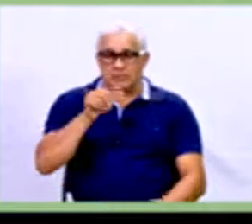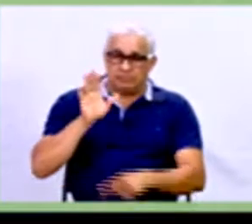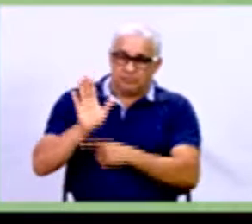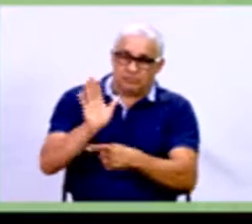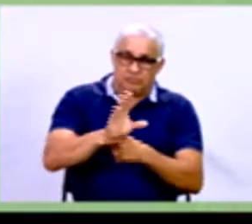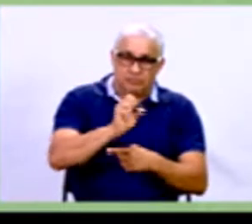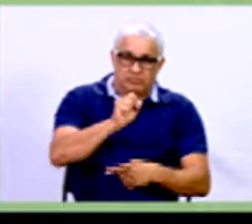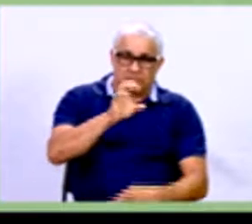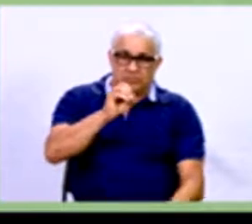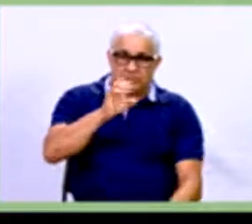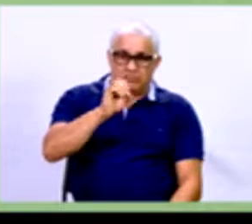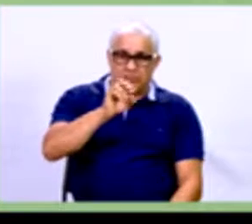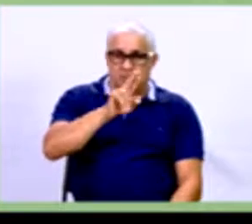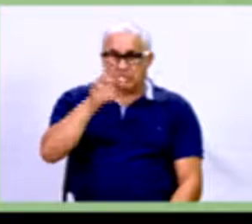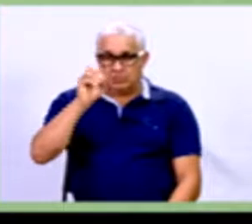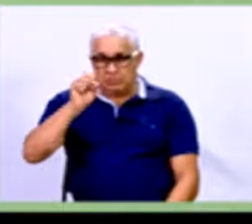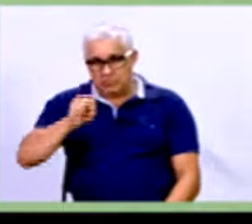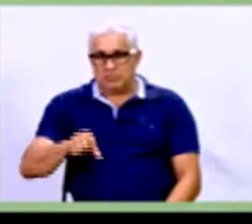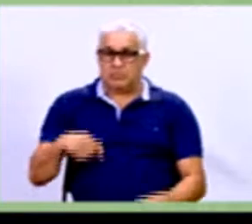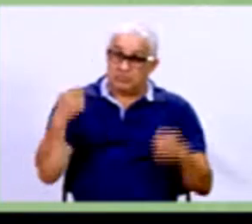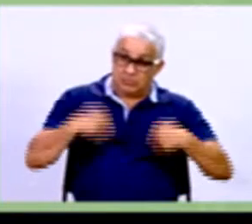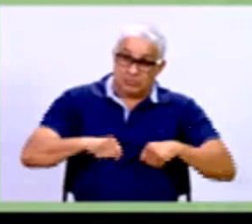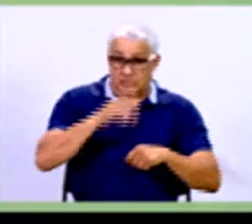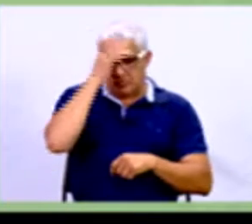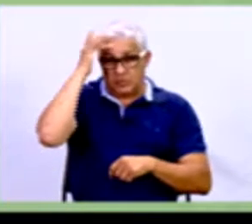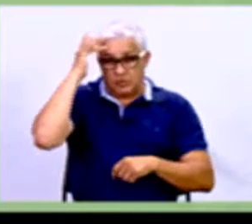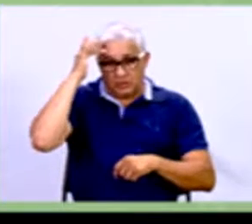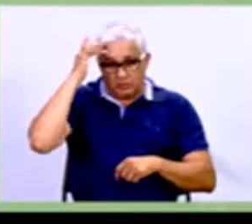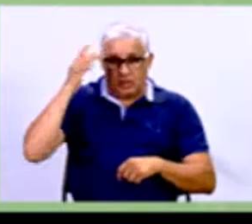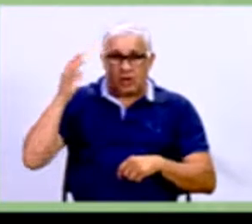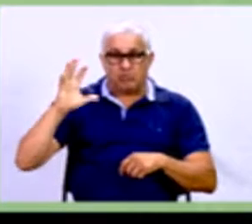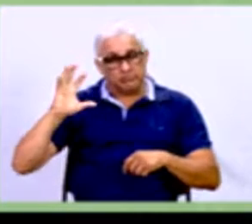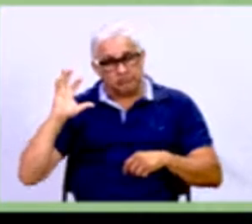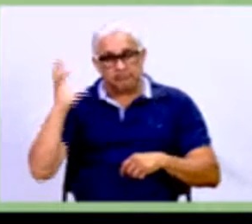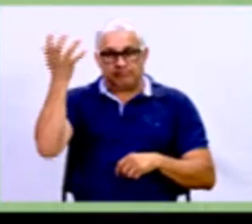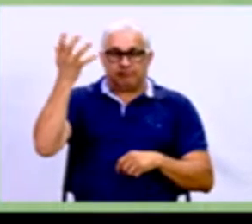socorros necessários às vítimas de acidentes.